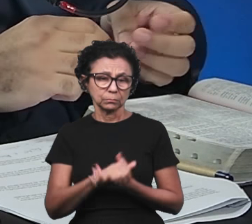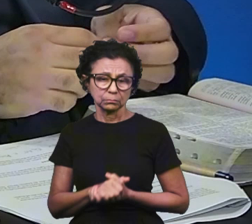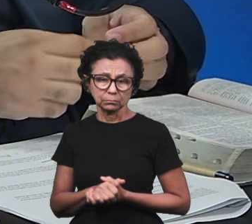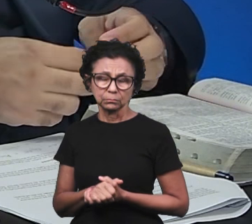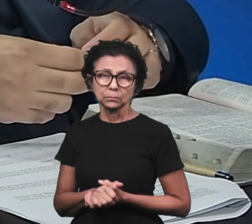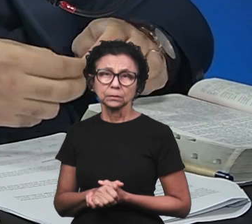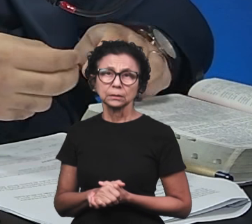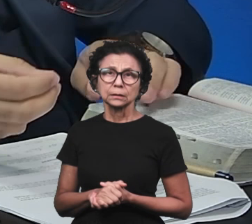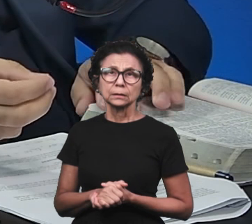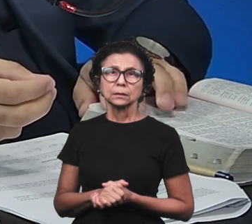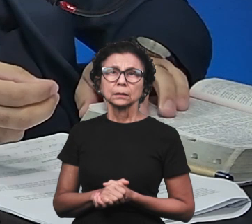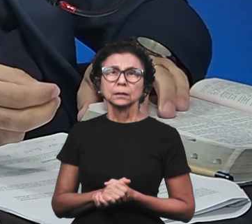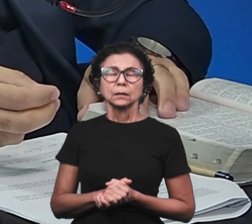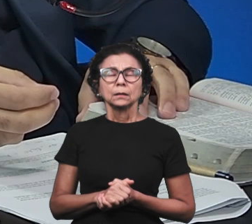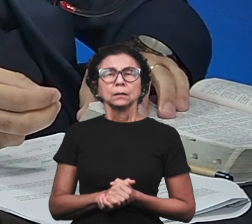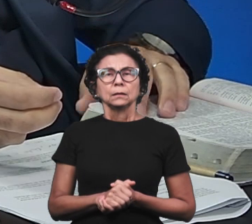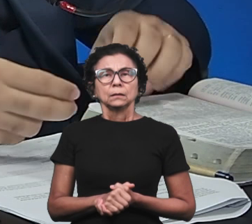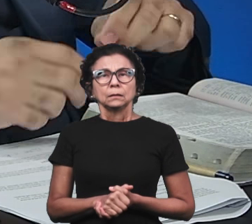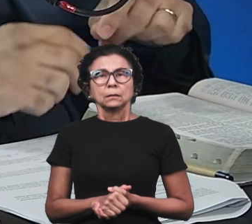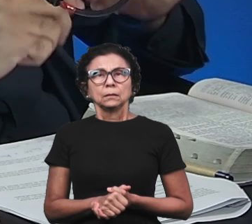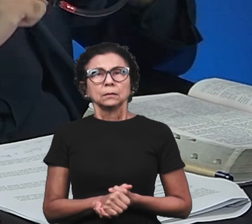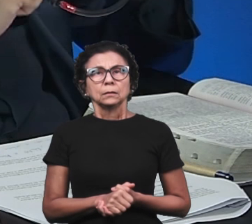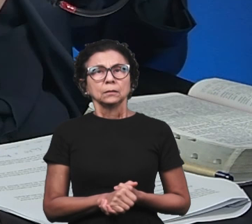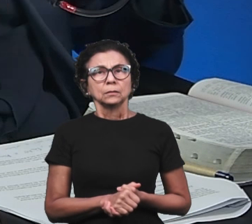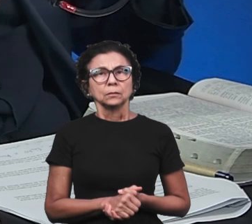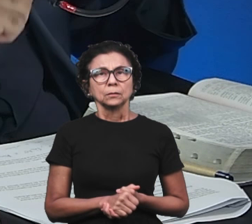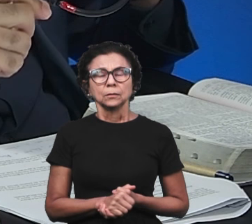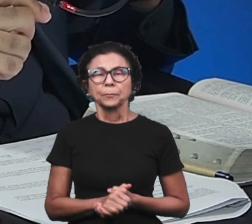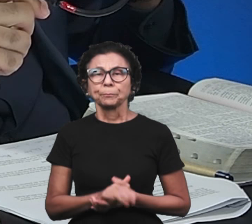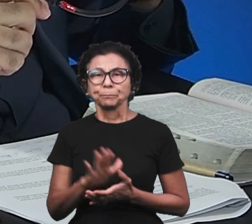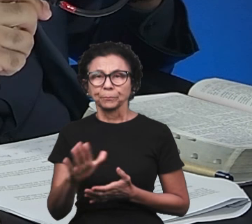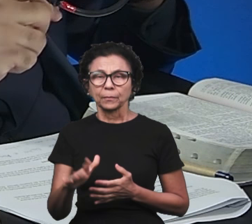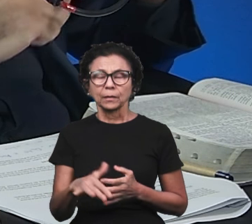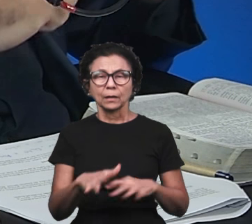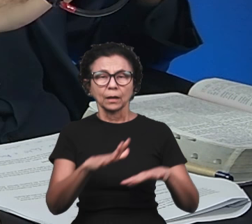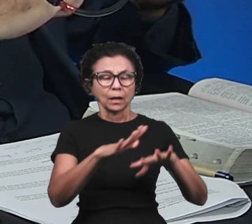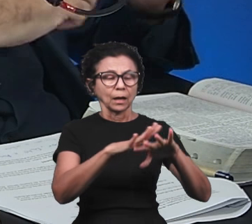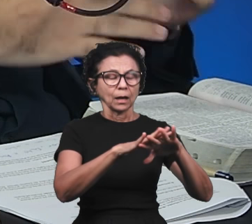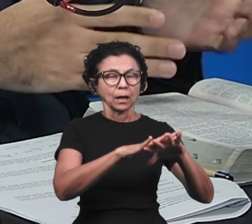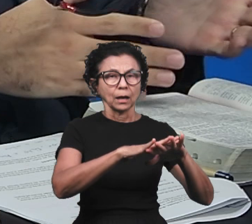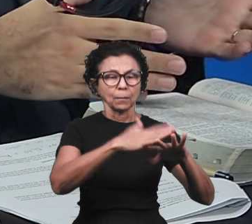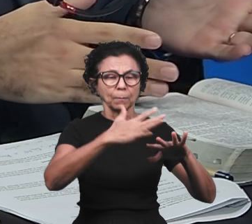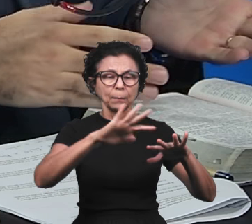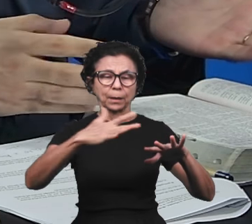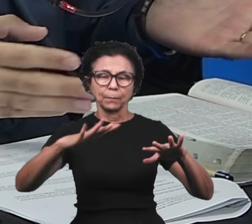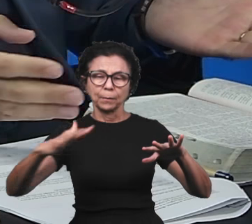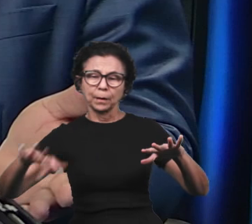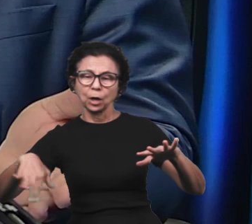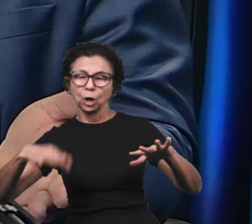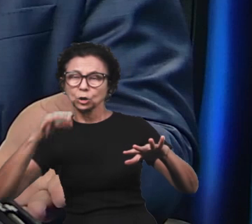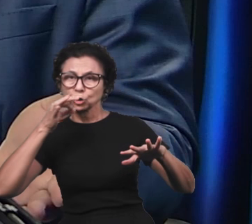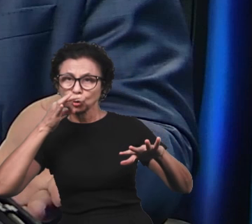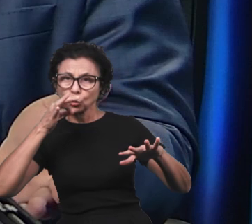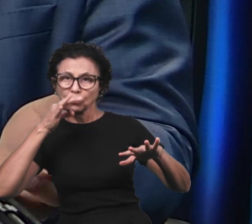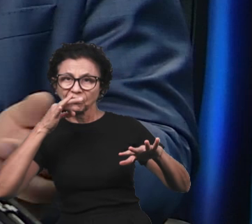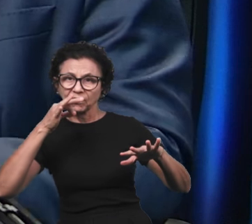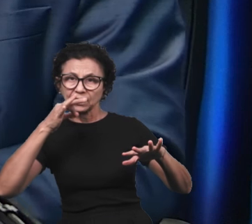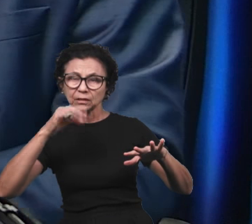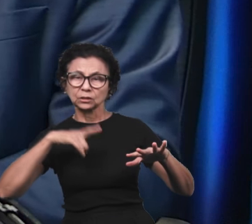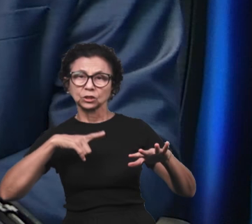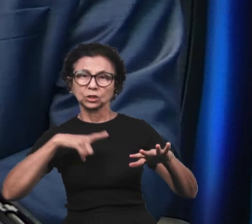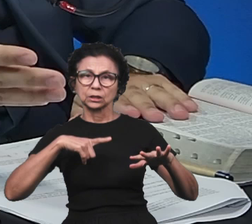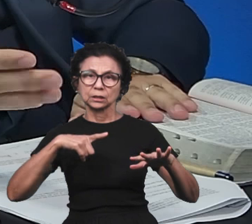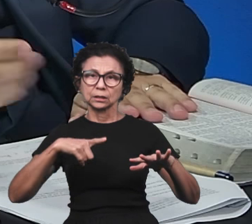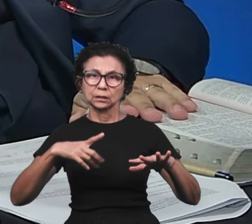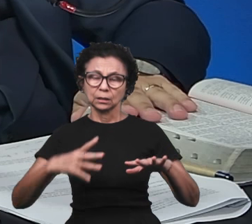palavra não destaca que era árvore, vara de videira, era um galho Seco. Era um galho seco. Um galho seco. Sem vida.